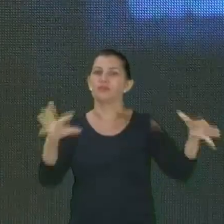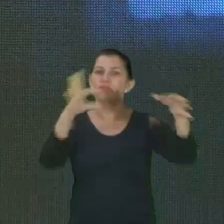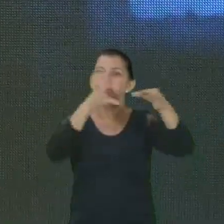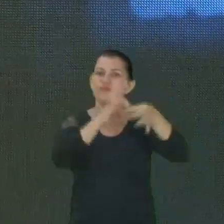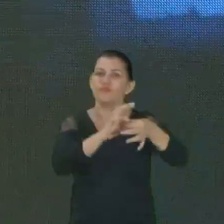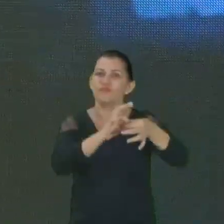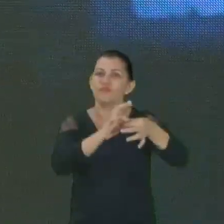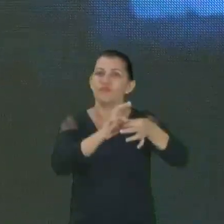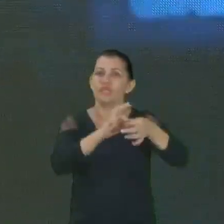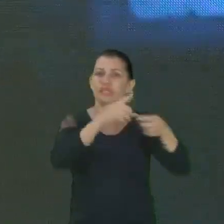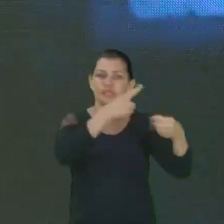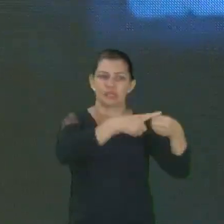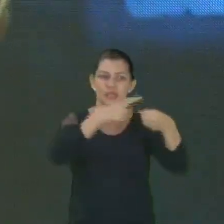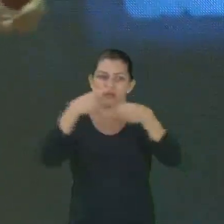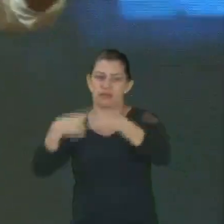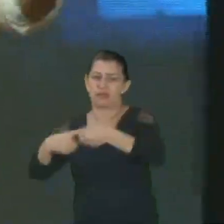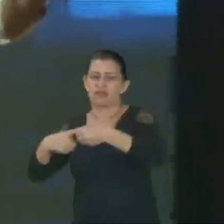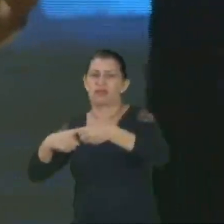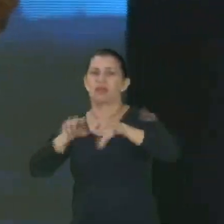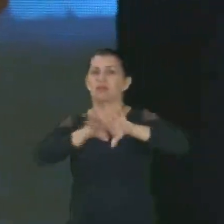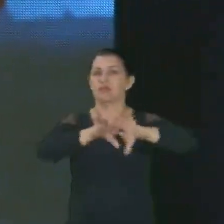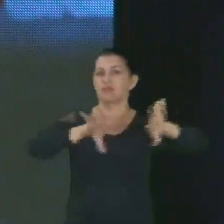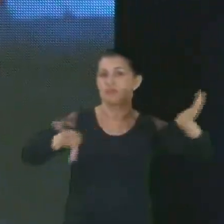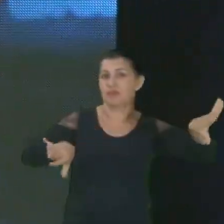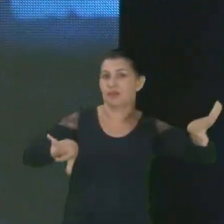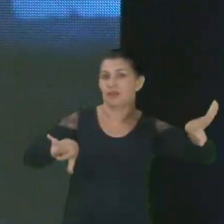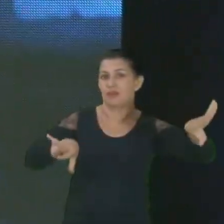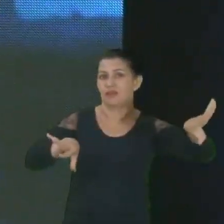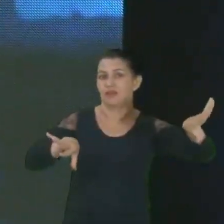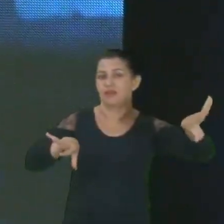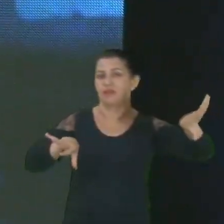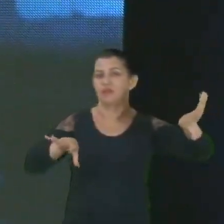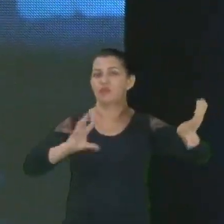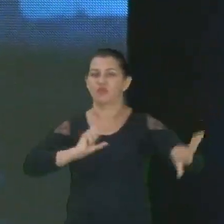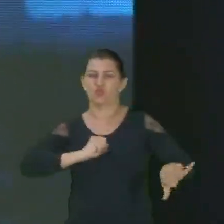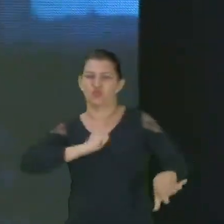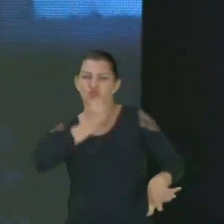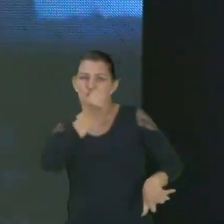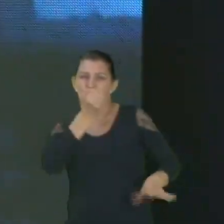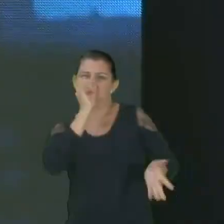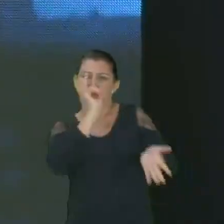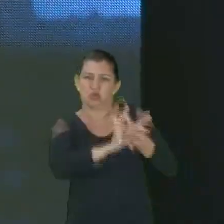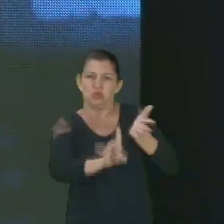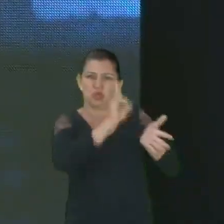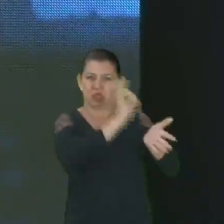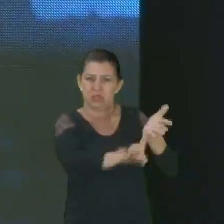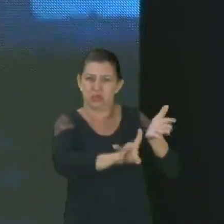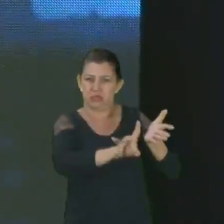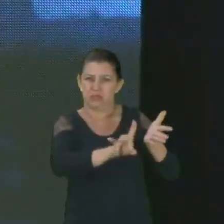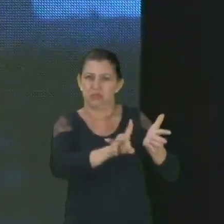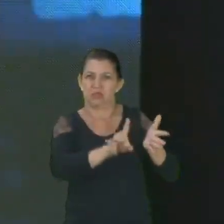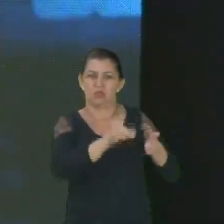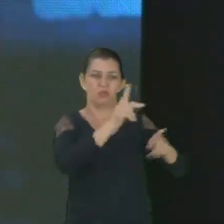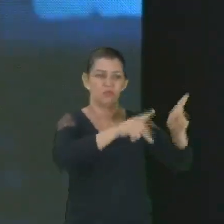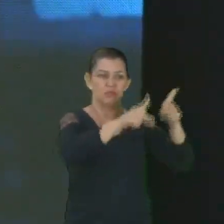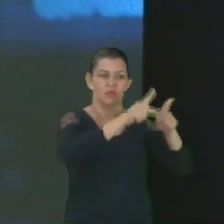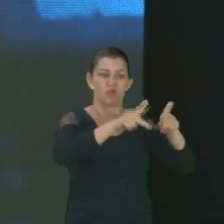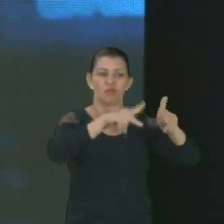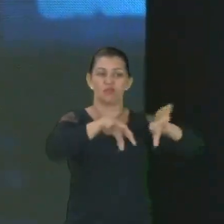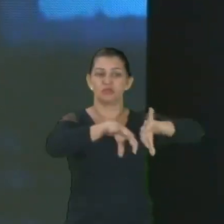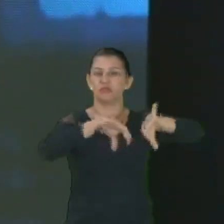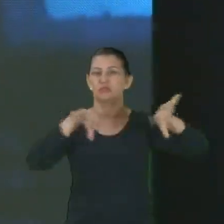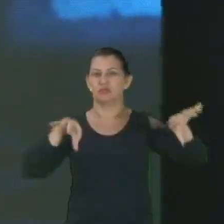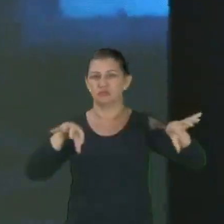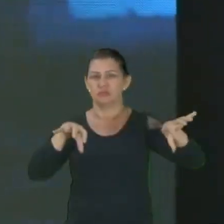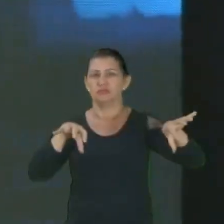se falavam, eles se odiavam, eles não se gostavam, eles tinham